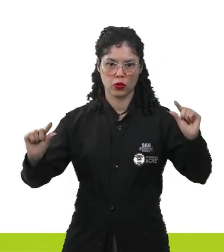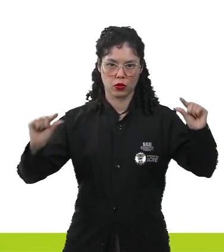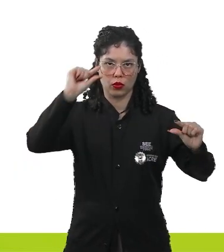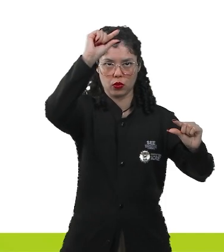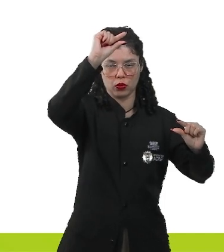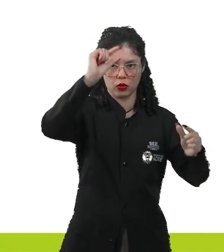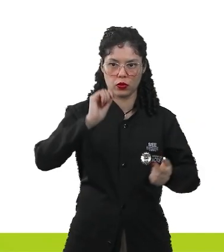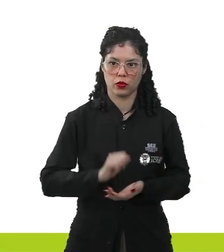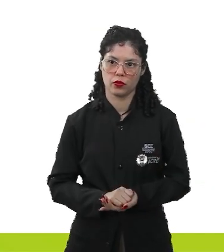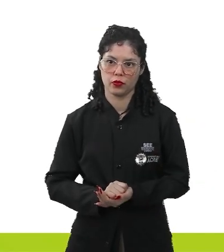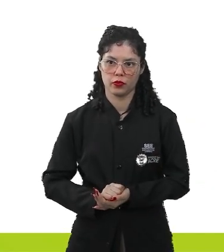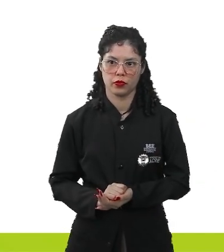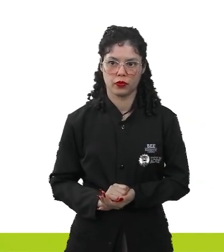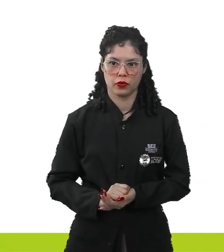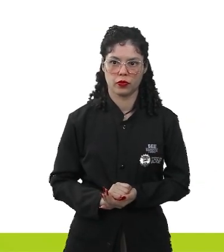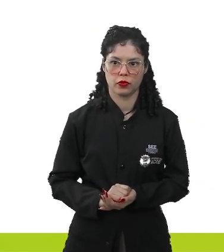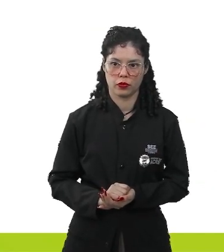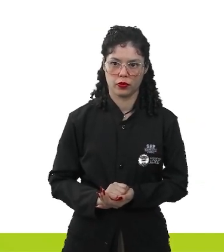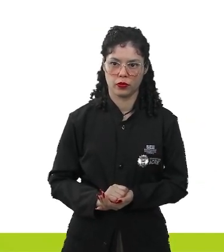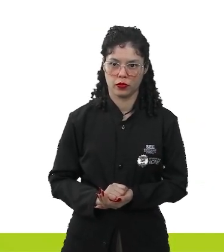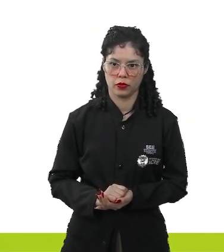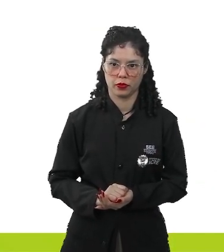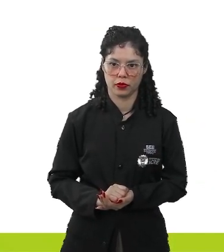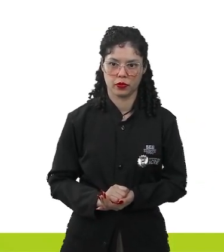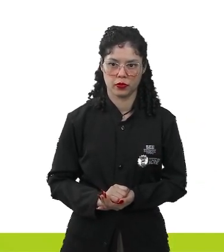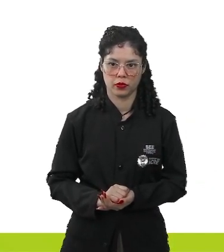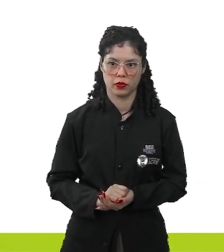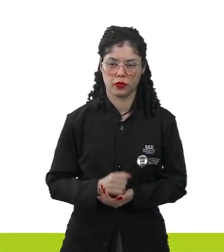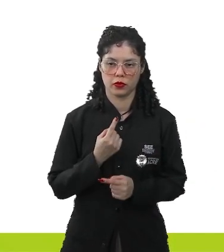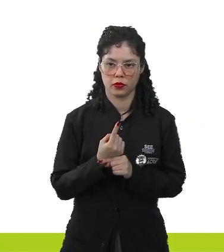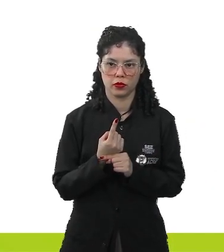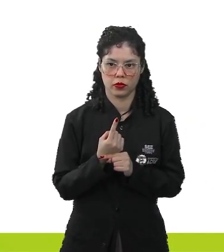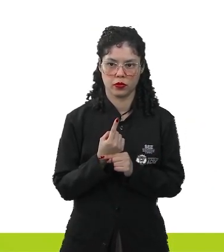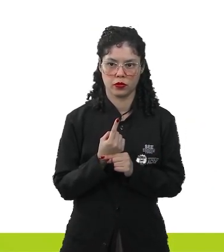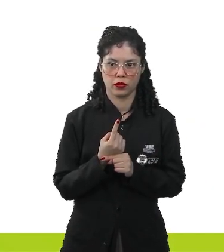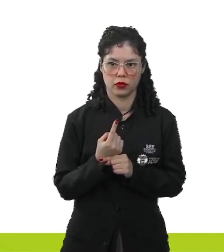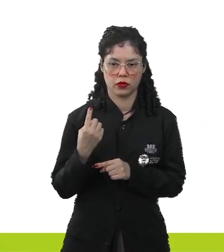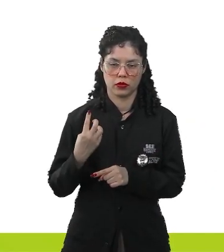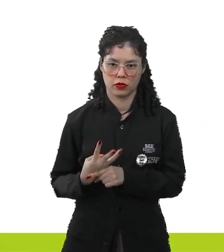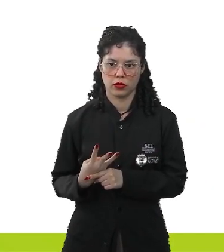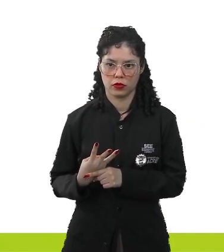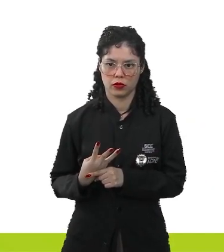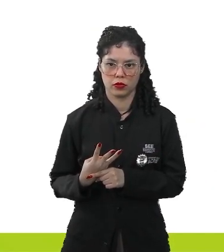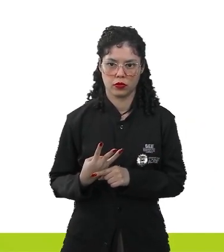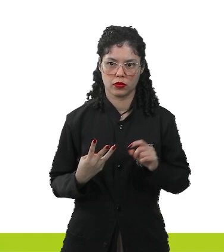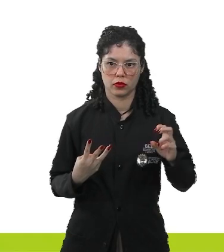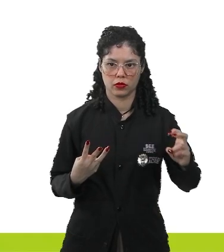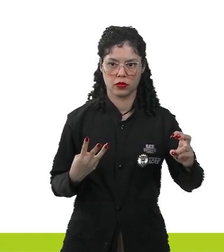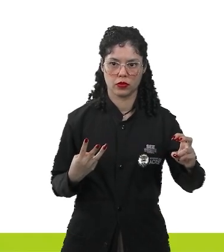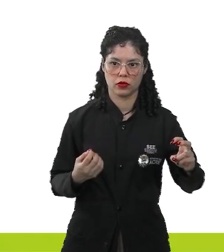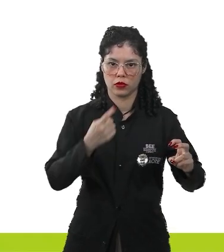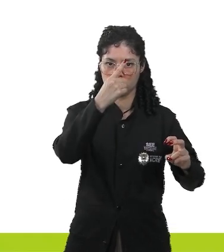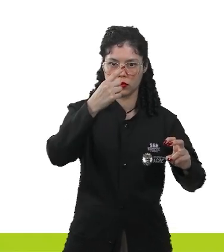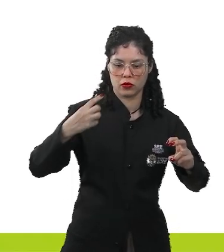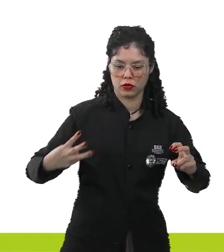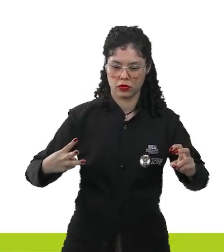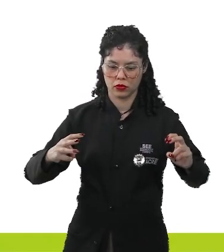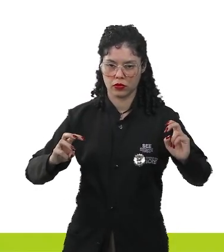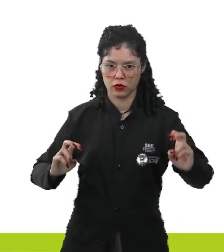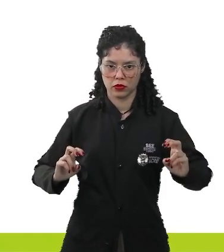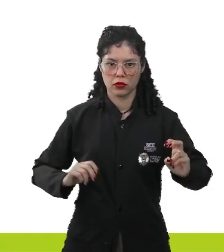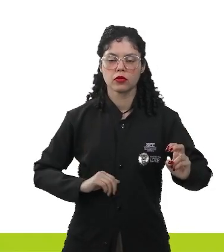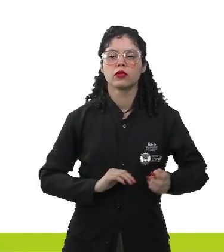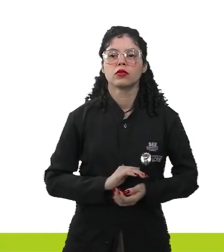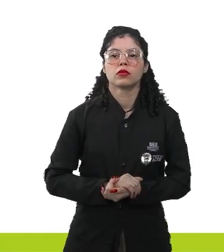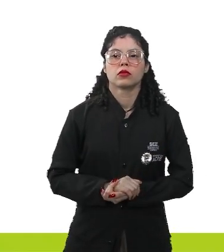podem ser esses. Vamos escrever aqui embaixo. 1, 3 e 5, supondo que esses sejam os